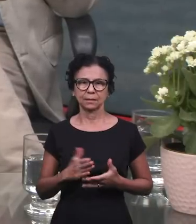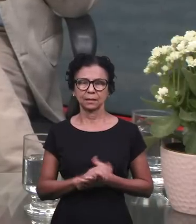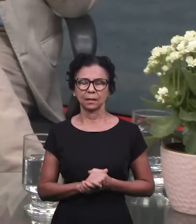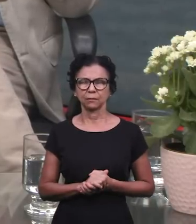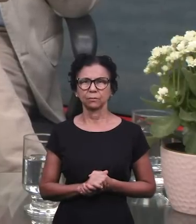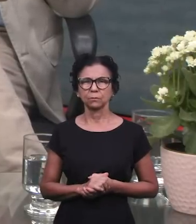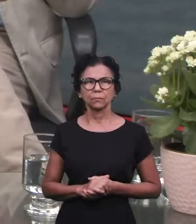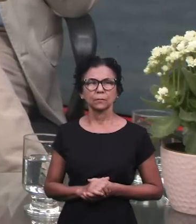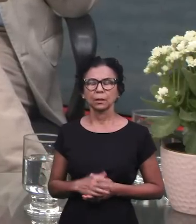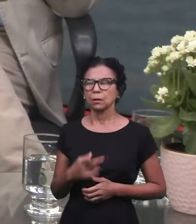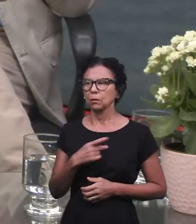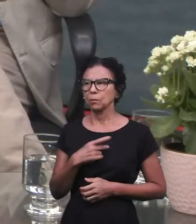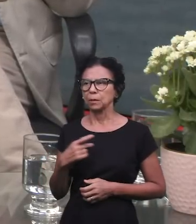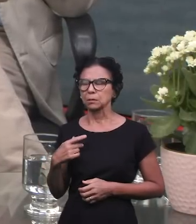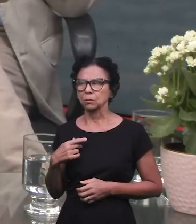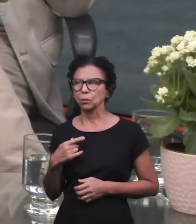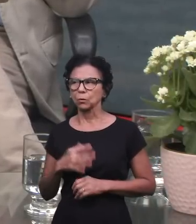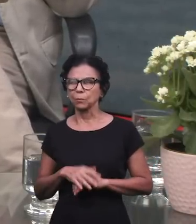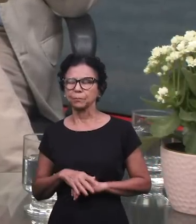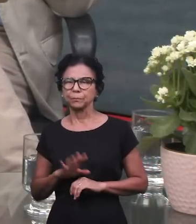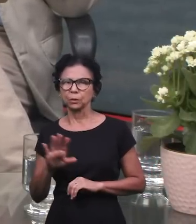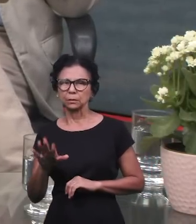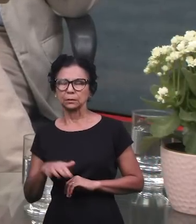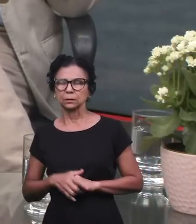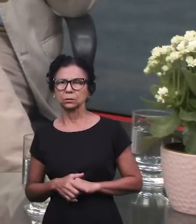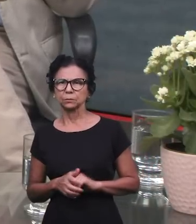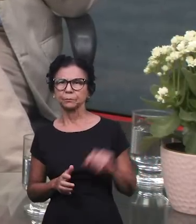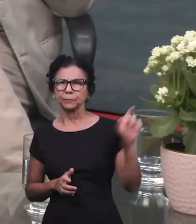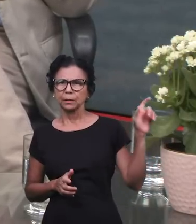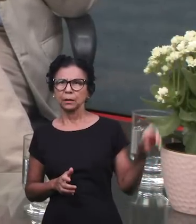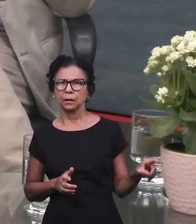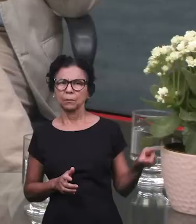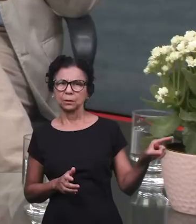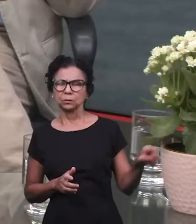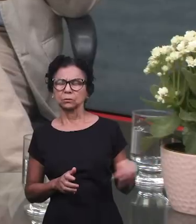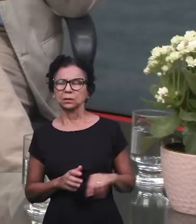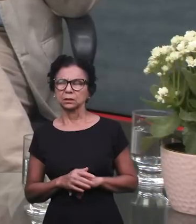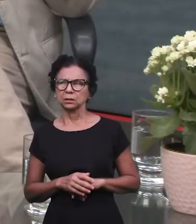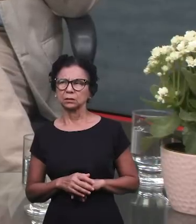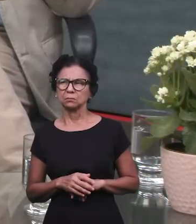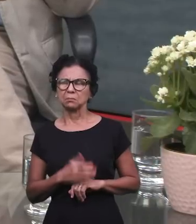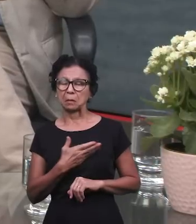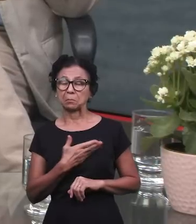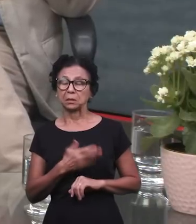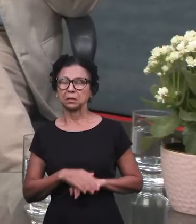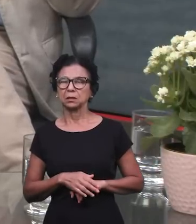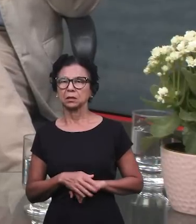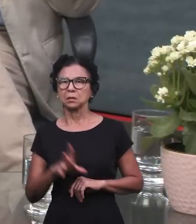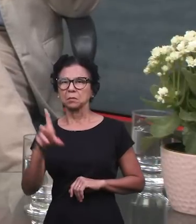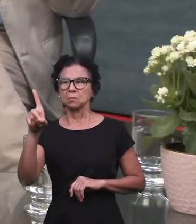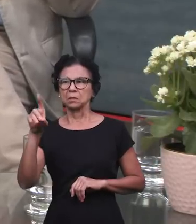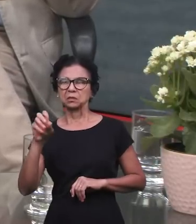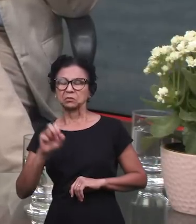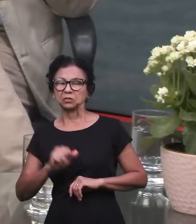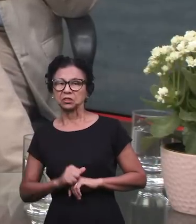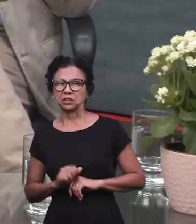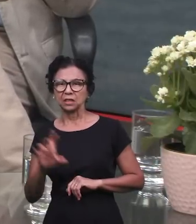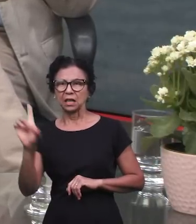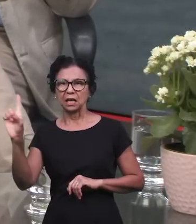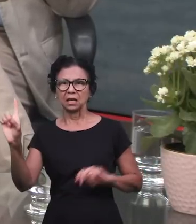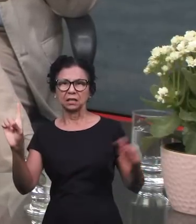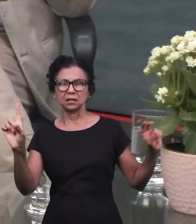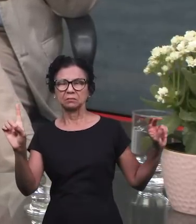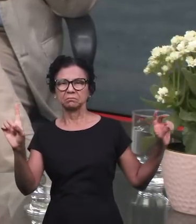ela me olhou diferente, me olhou atravessado, eu não gostei daquilo, e a partir daí a gente não se fala, a gente